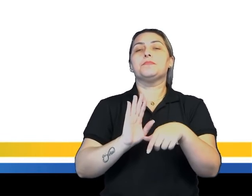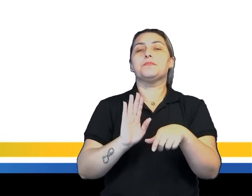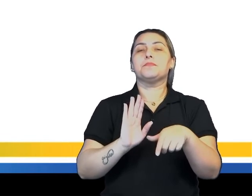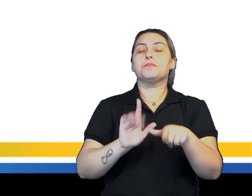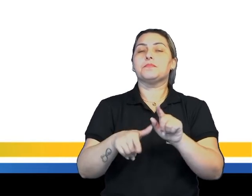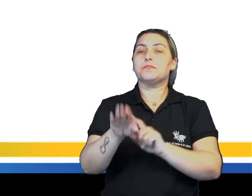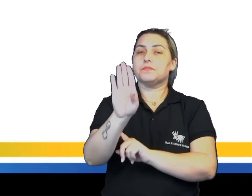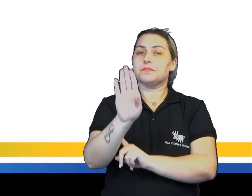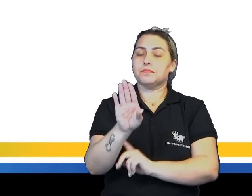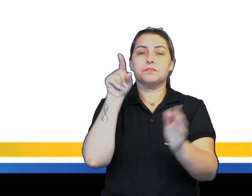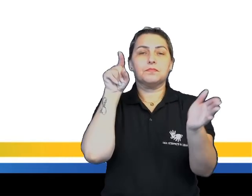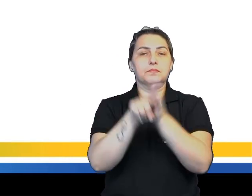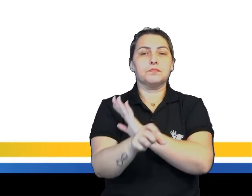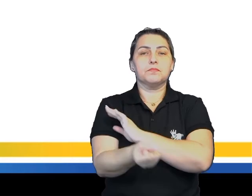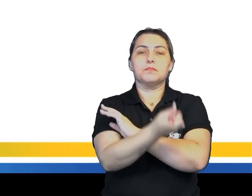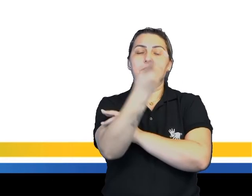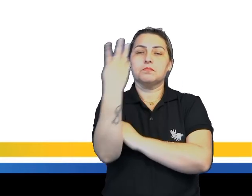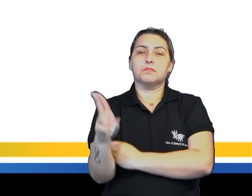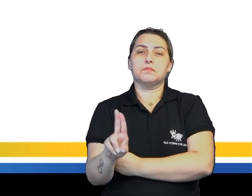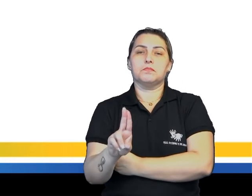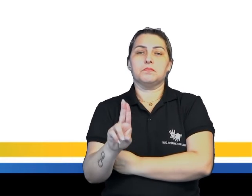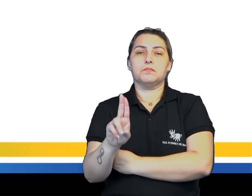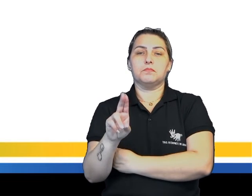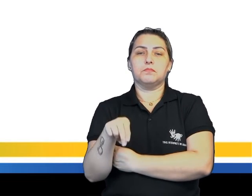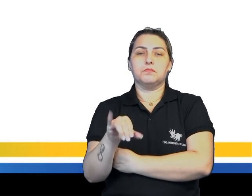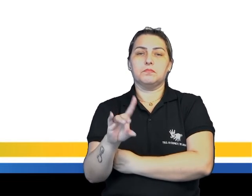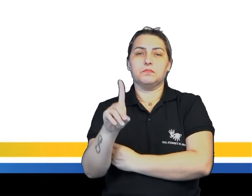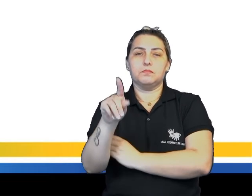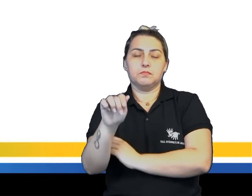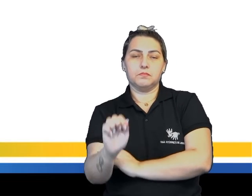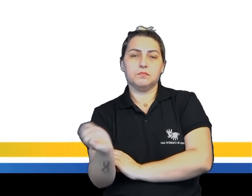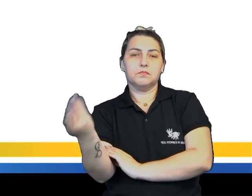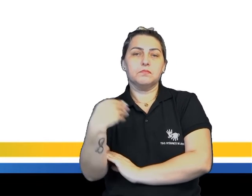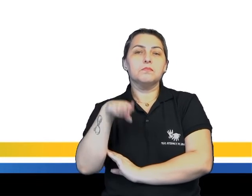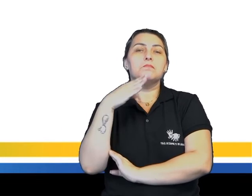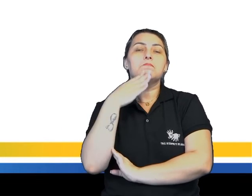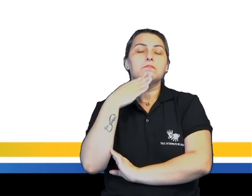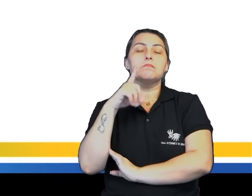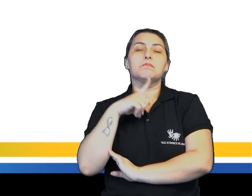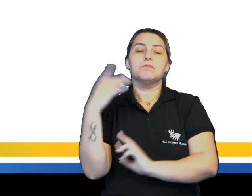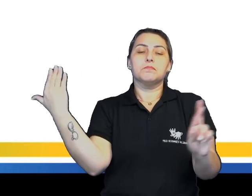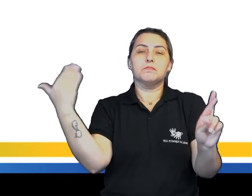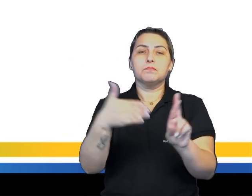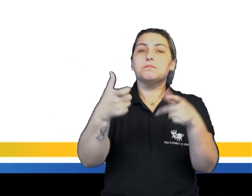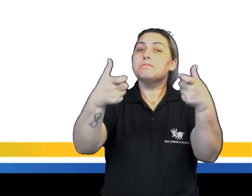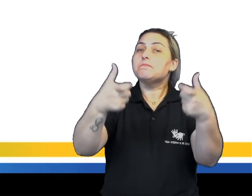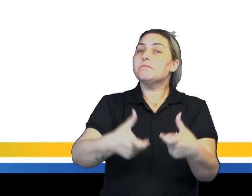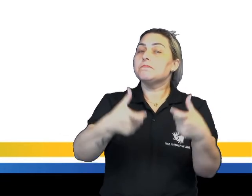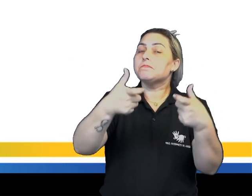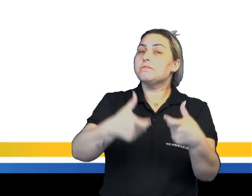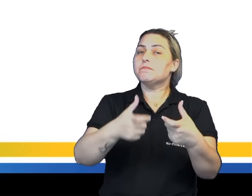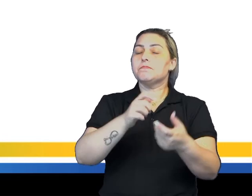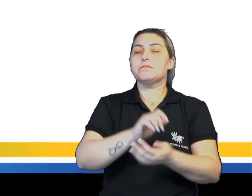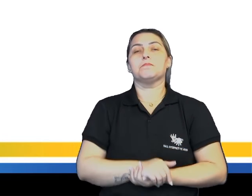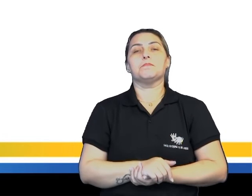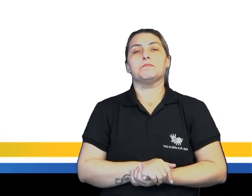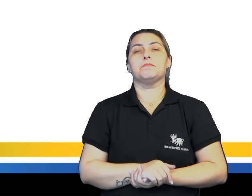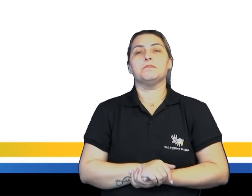já pergunta o seguinte, quantas unidades de milhar estão representadas? Onde que está a unidade de